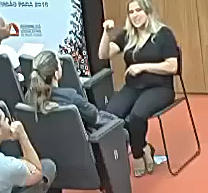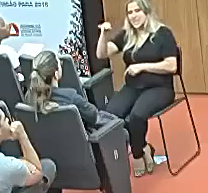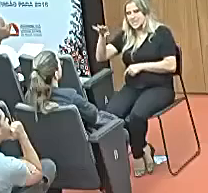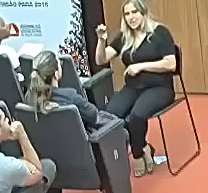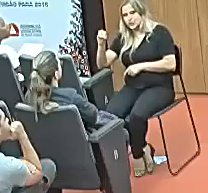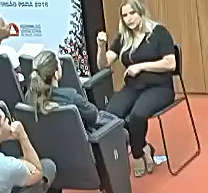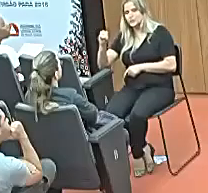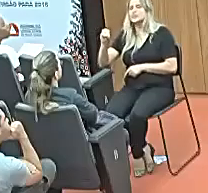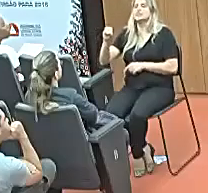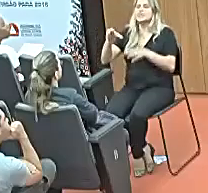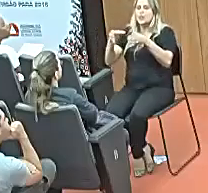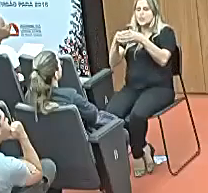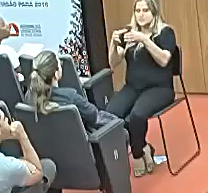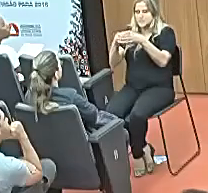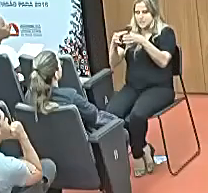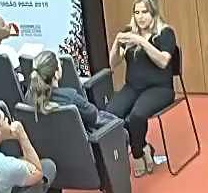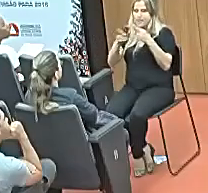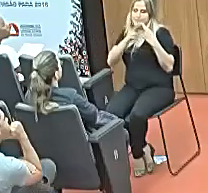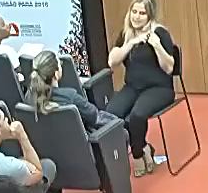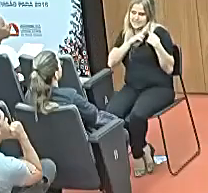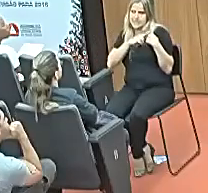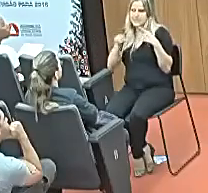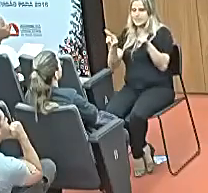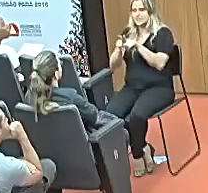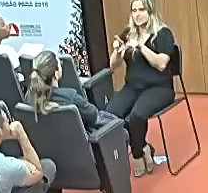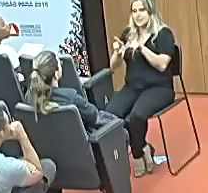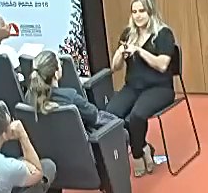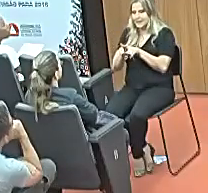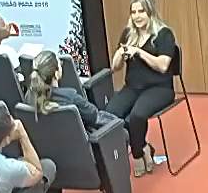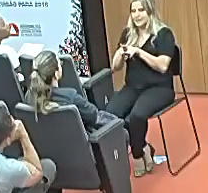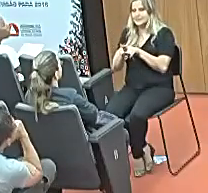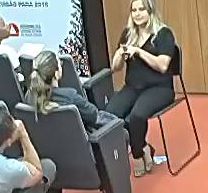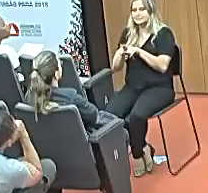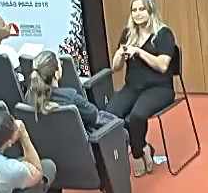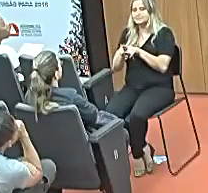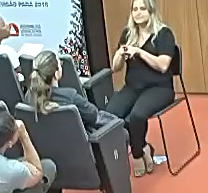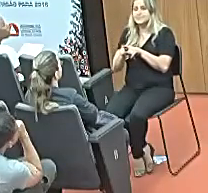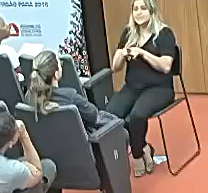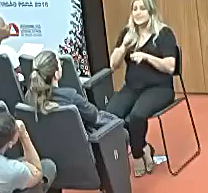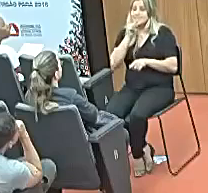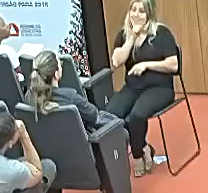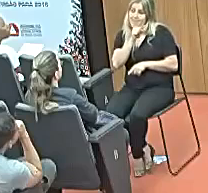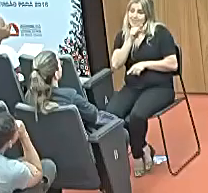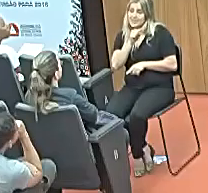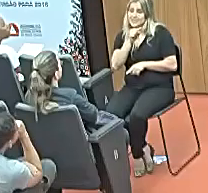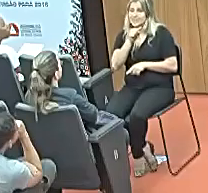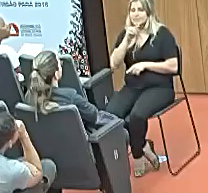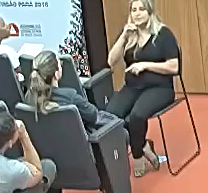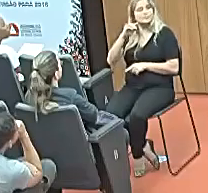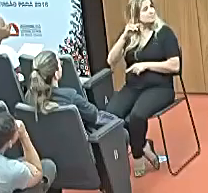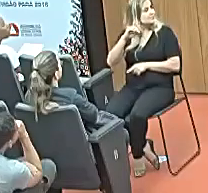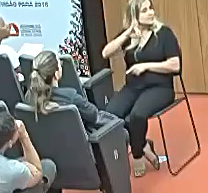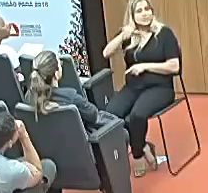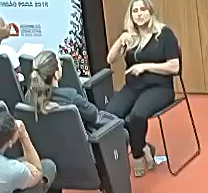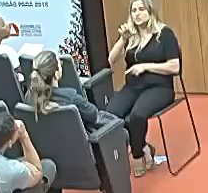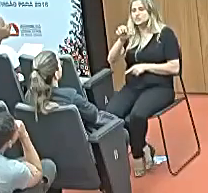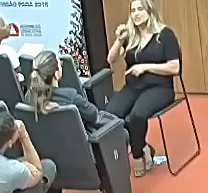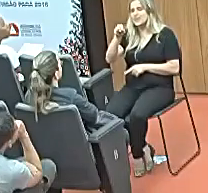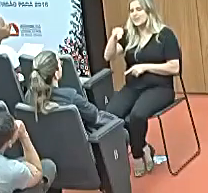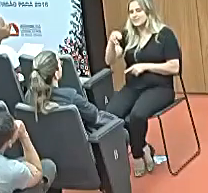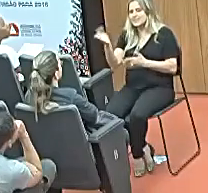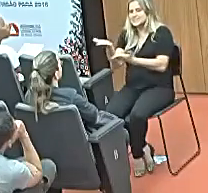que tá na comissão que transição do governo né ea cada um e cada uma